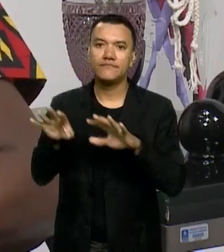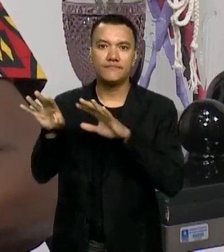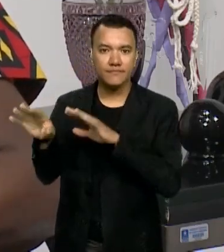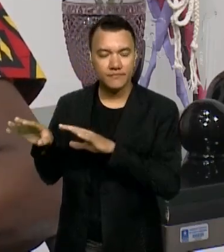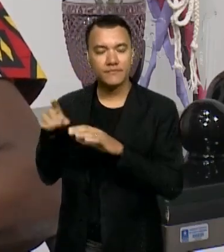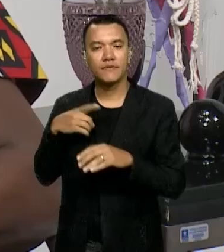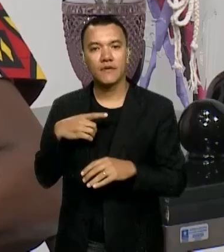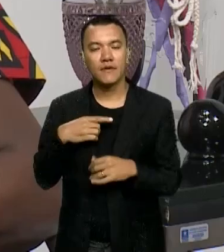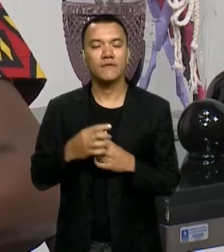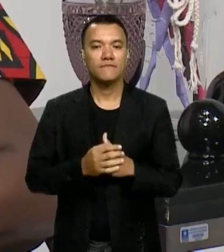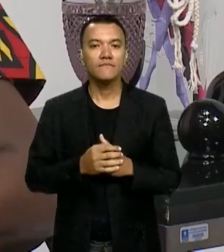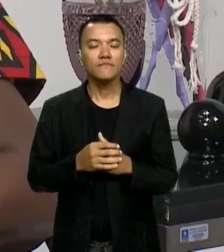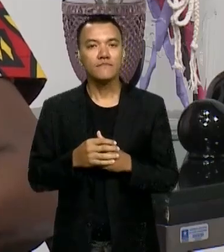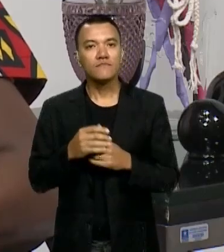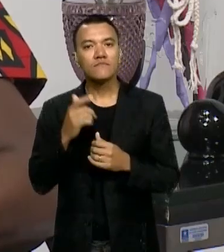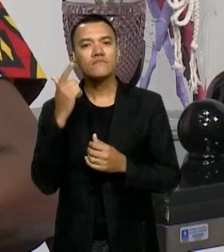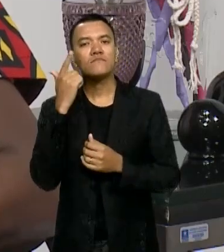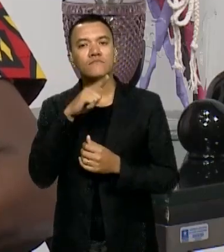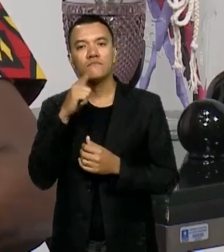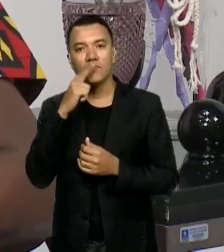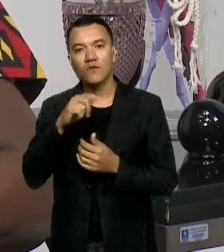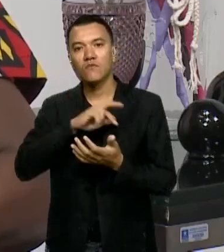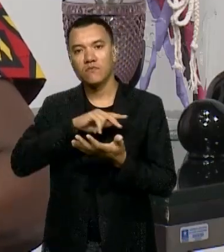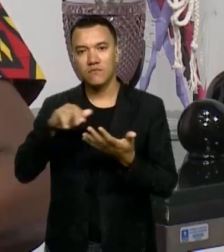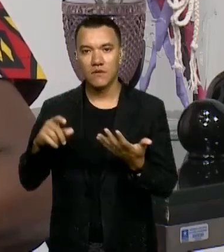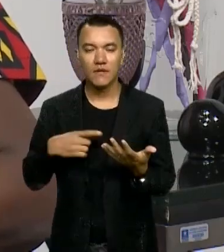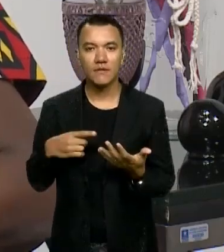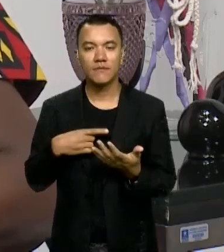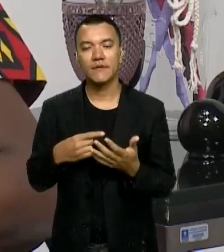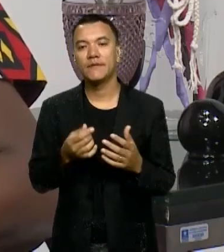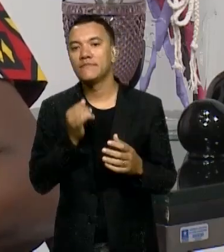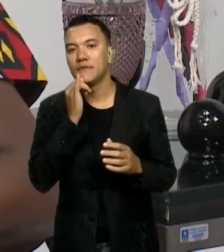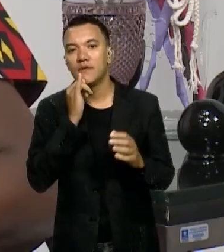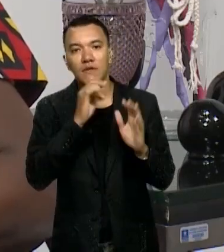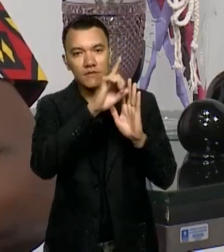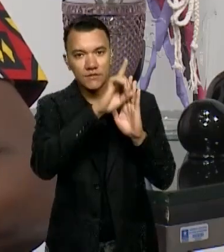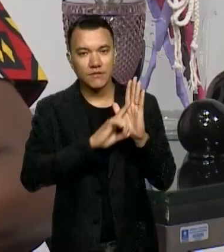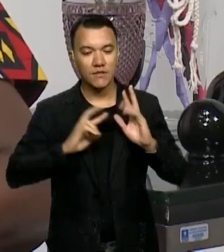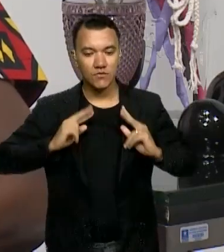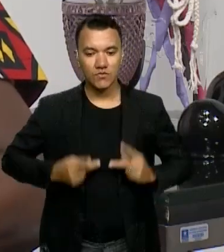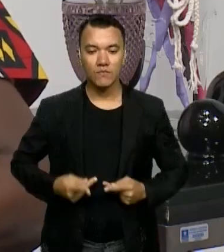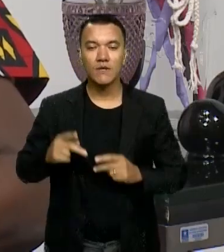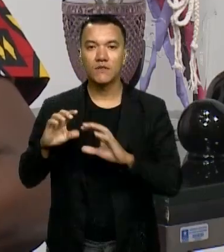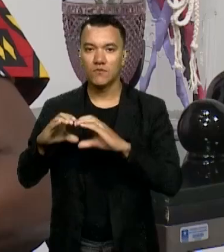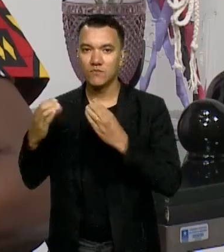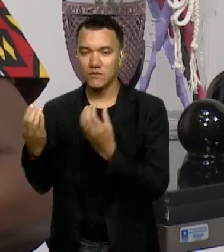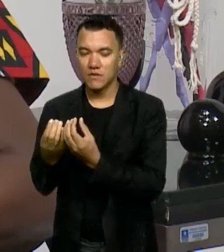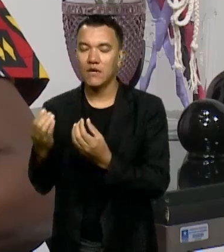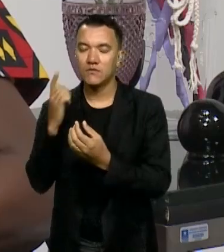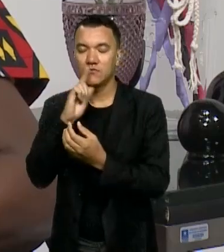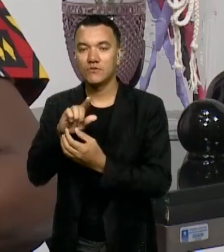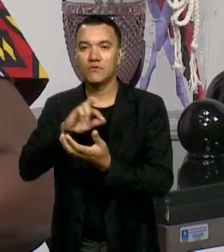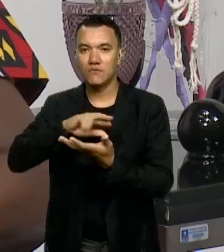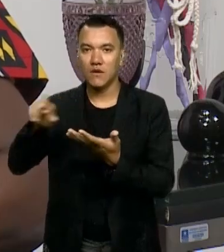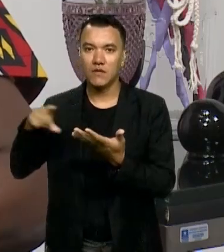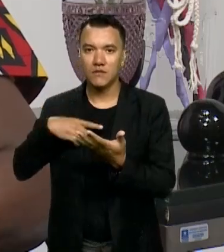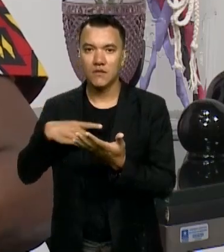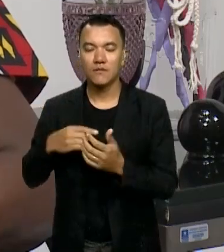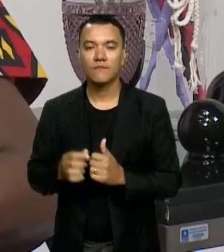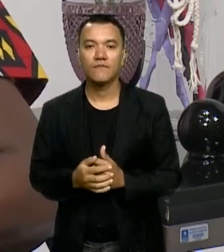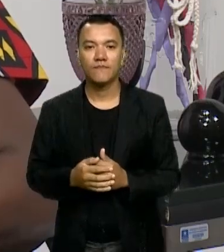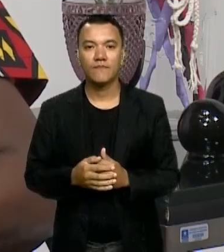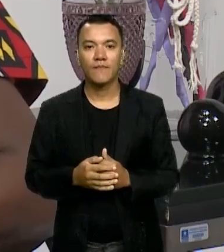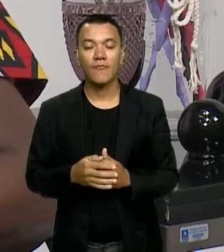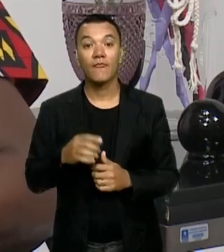visibilidade, tem tido muitas conquistas em relação à garantia dos direitos humanos dessas comunidades. Assim como